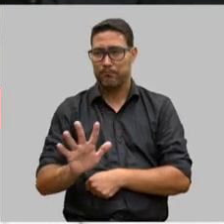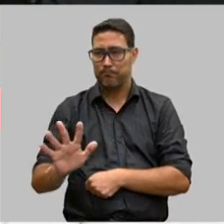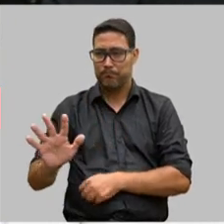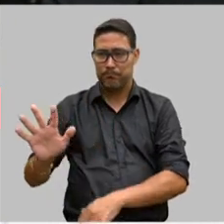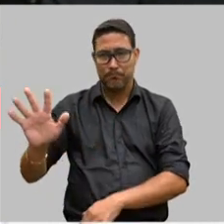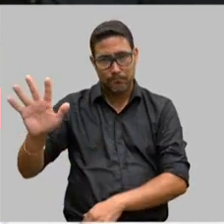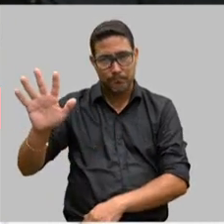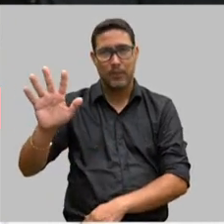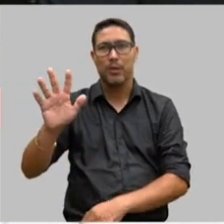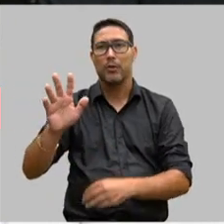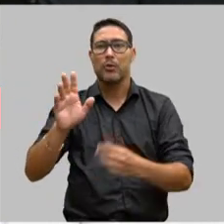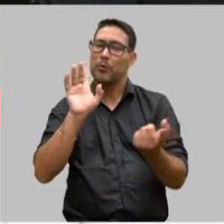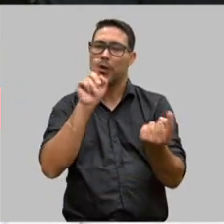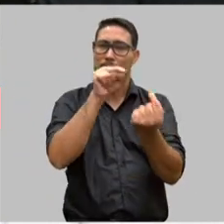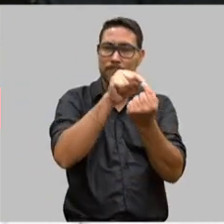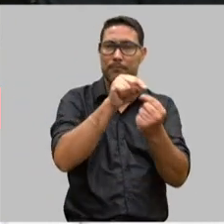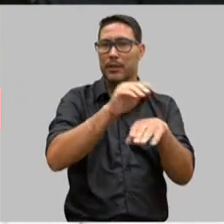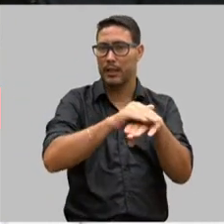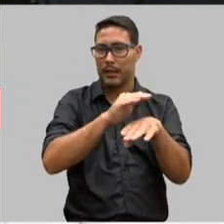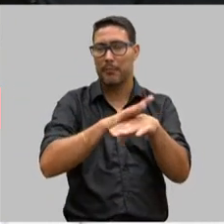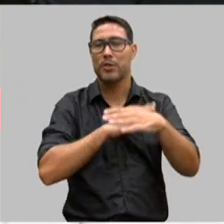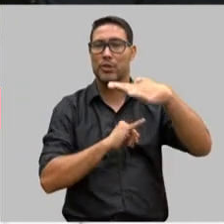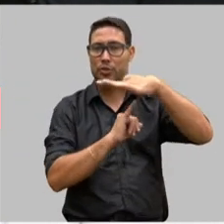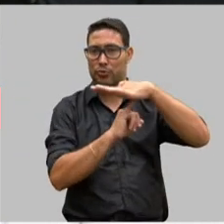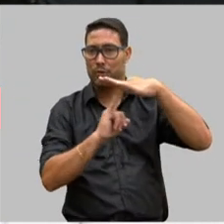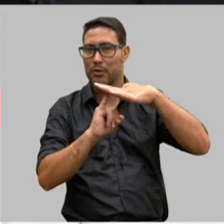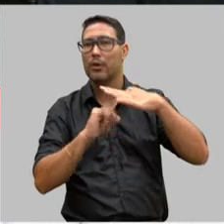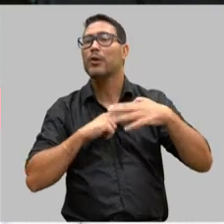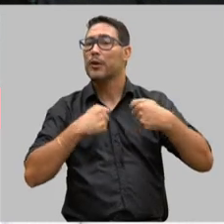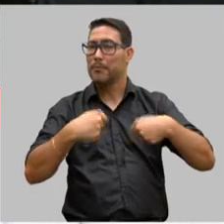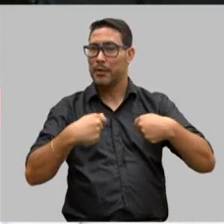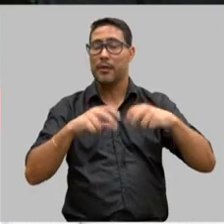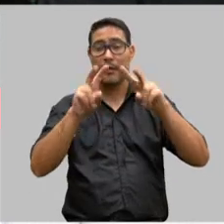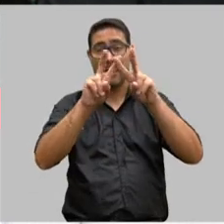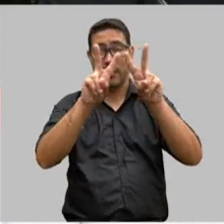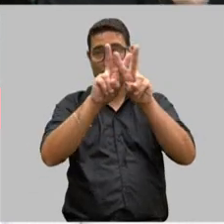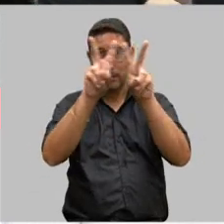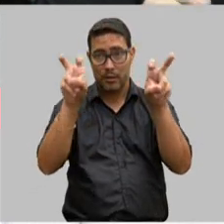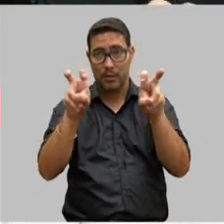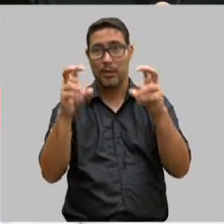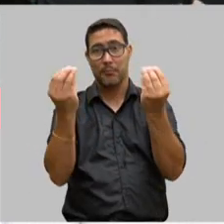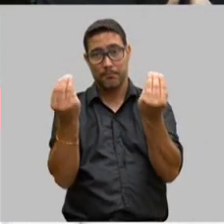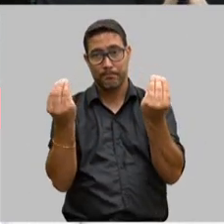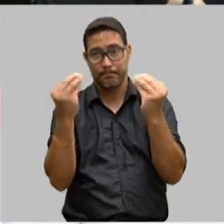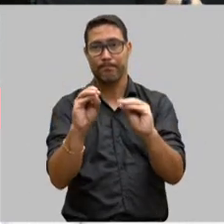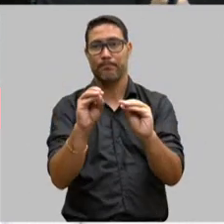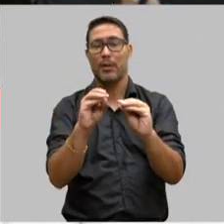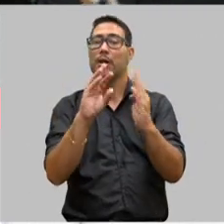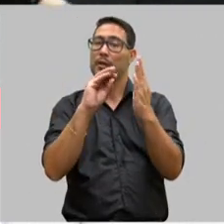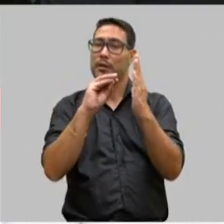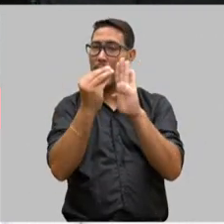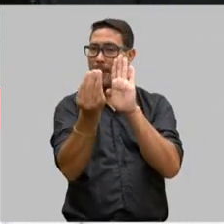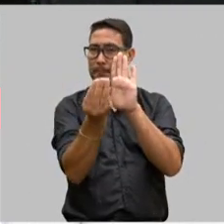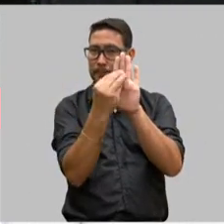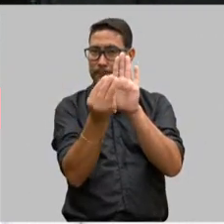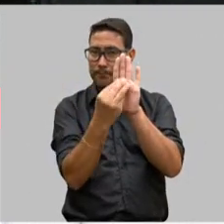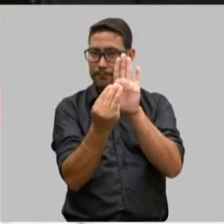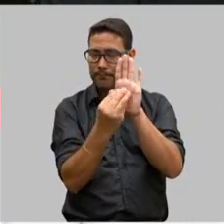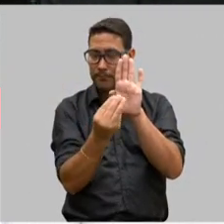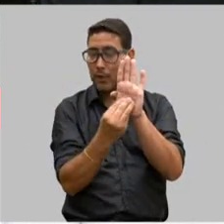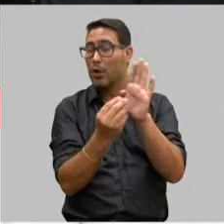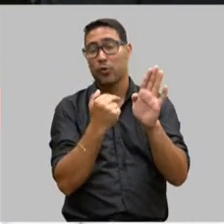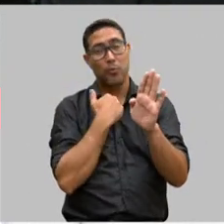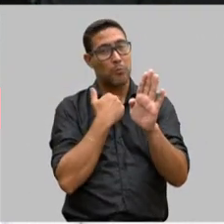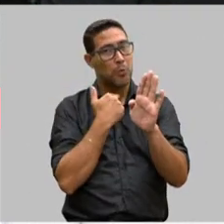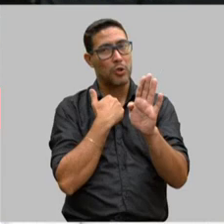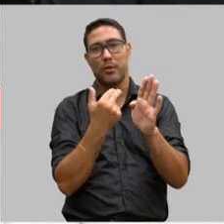instituição, precisa colocar esse tema dentro da sua agenda. Isso não pode ser uma agenda de governo, isso